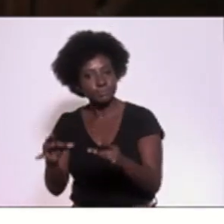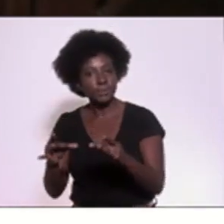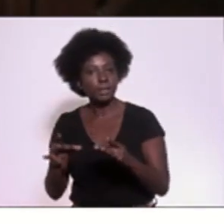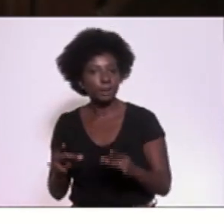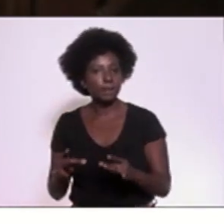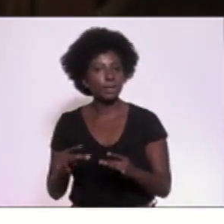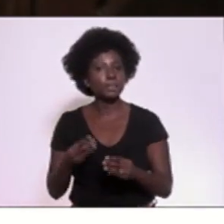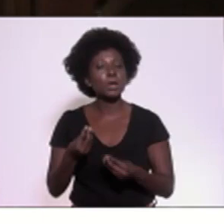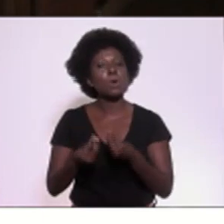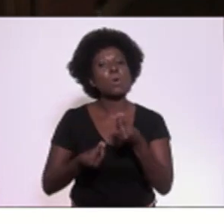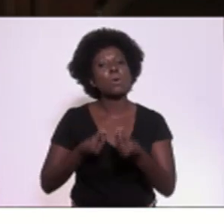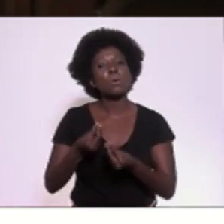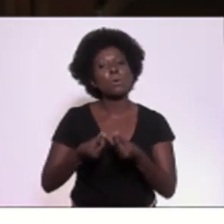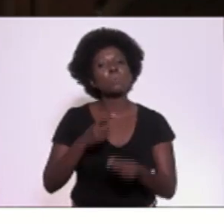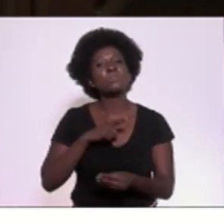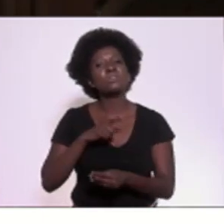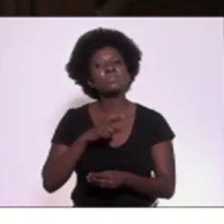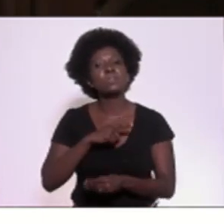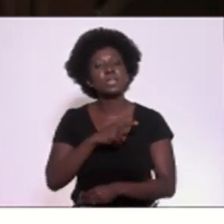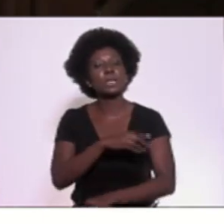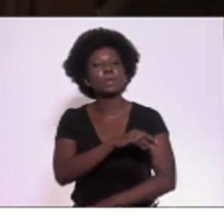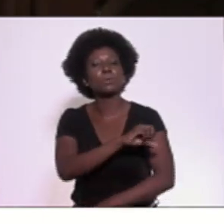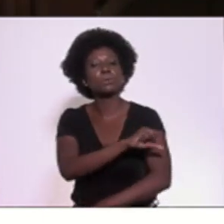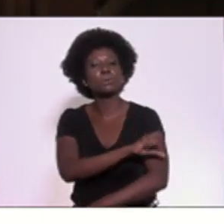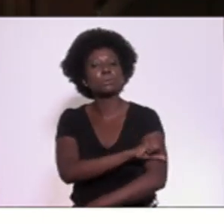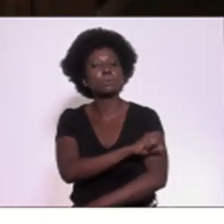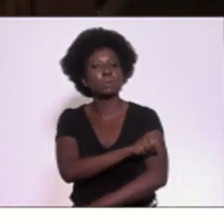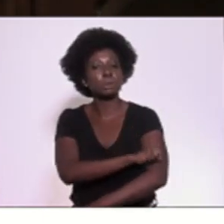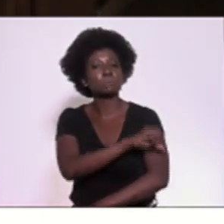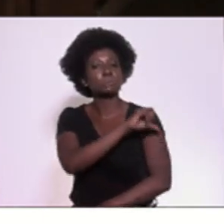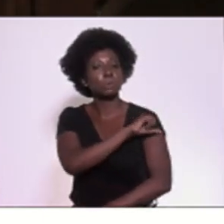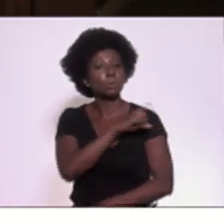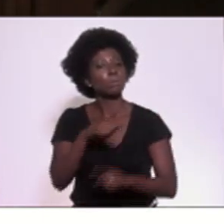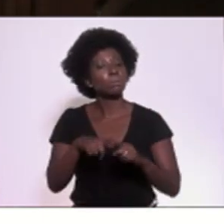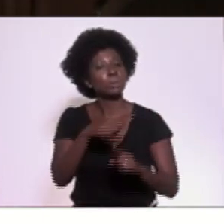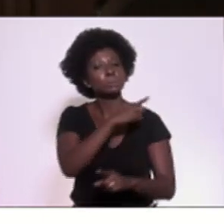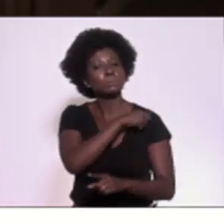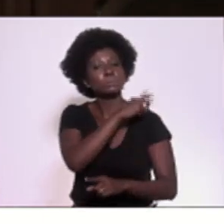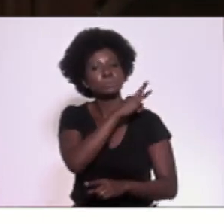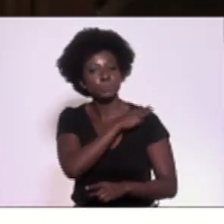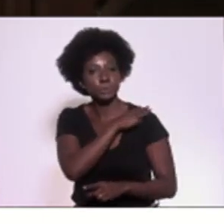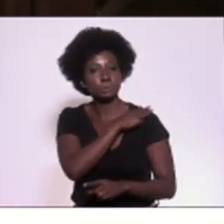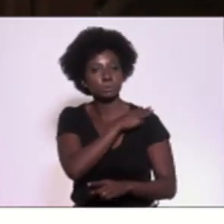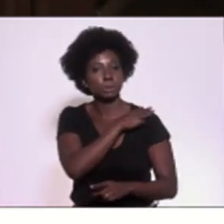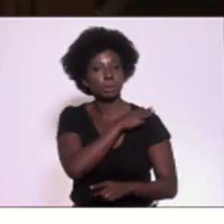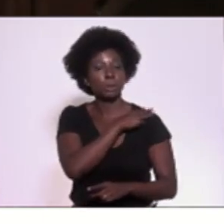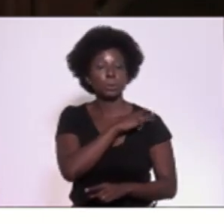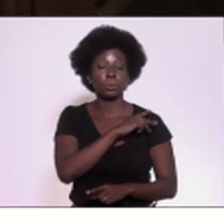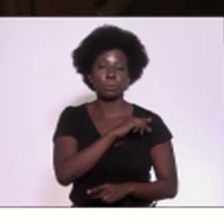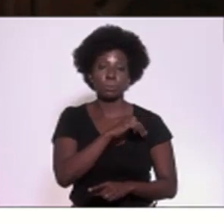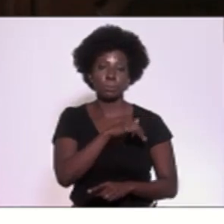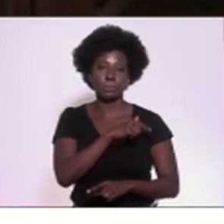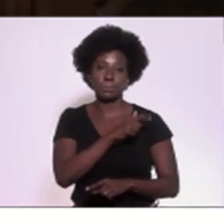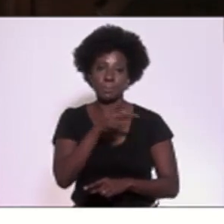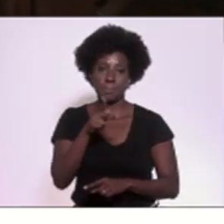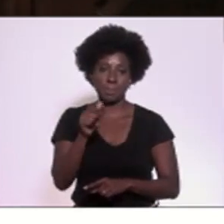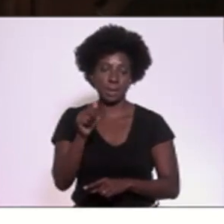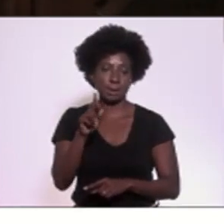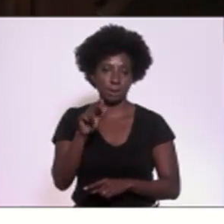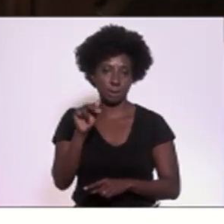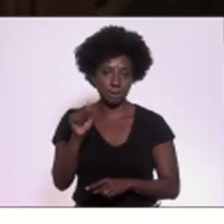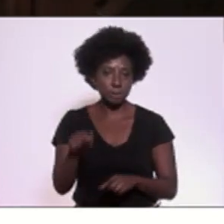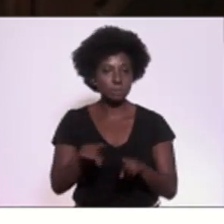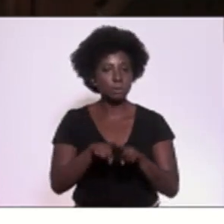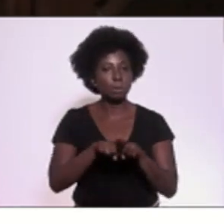ensino fundamental, segundo segmento, ensino médio, nos bairros do Paraíso e do Patronato, sem prejuízo nem demérito para